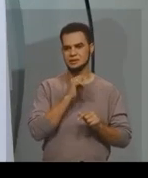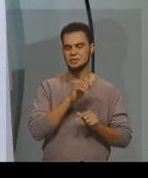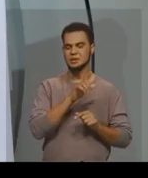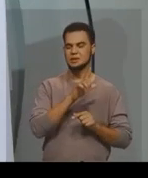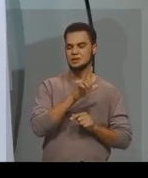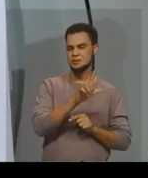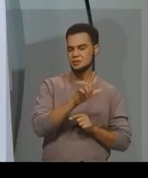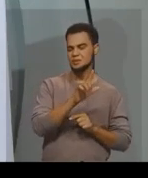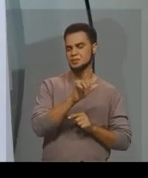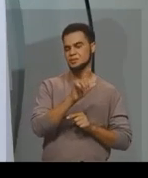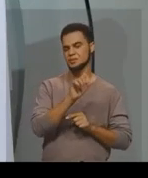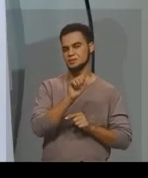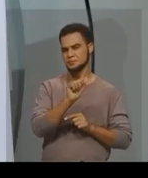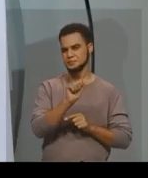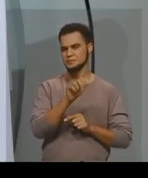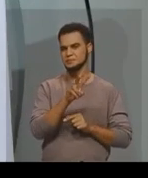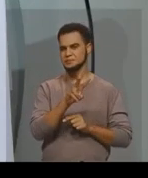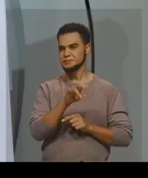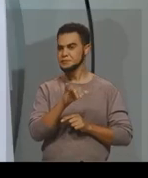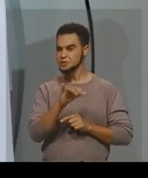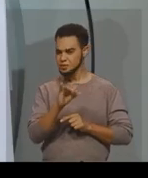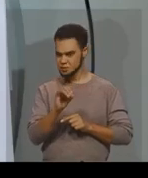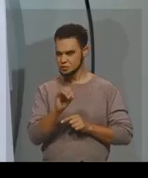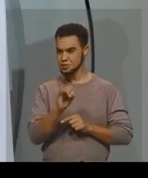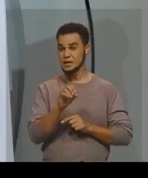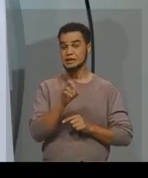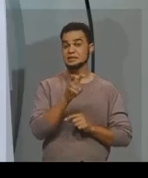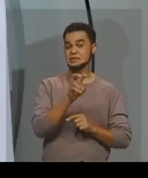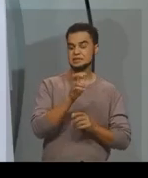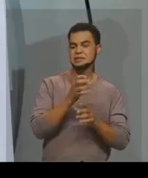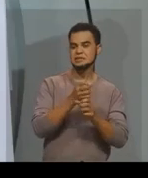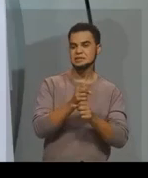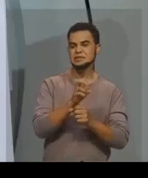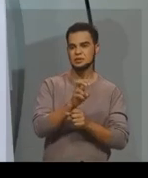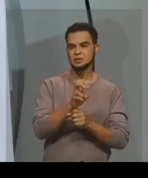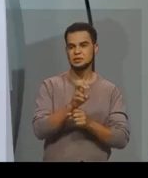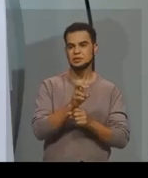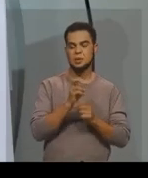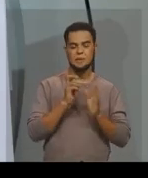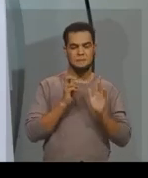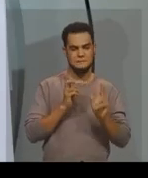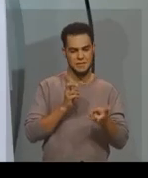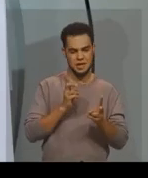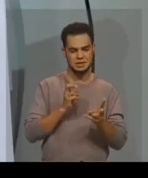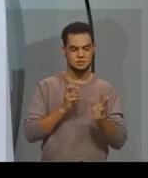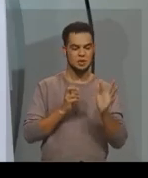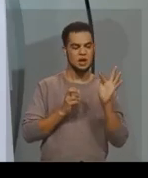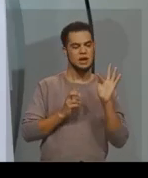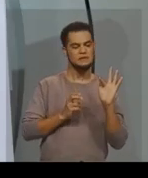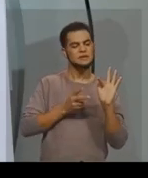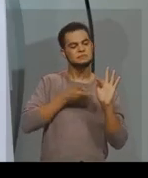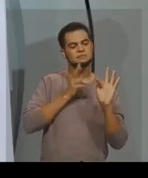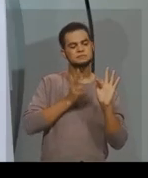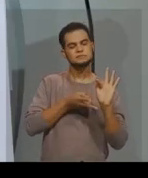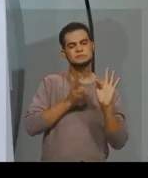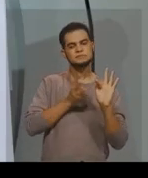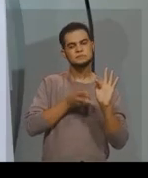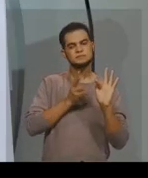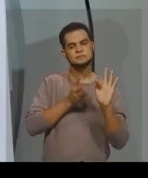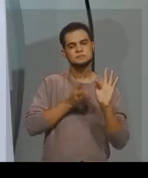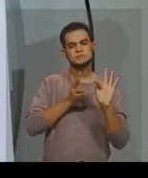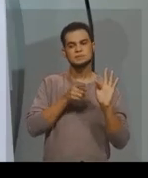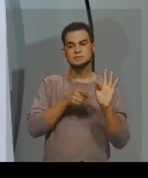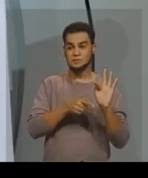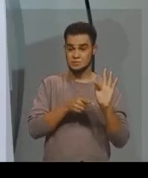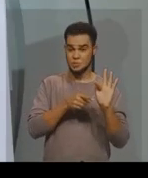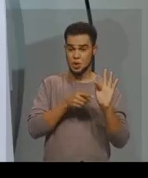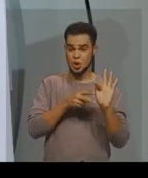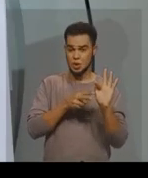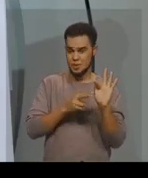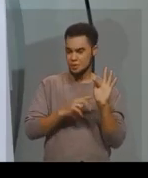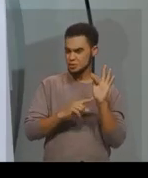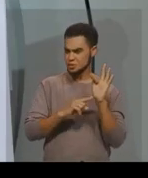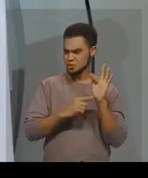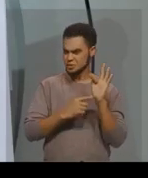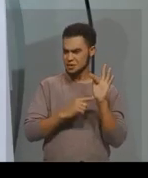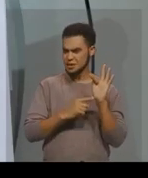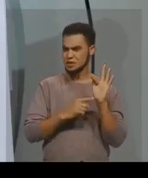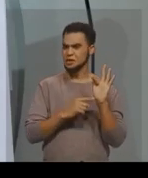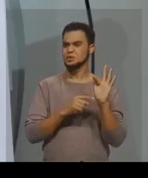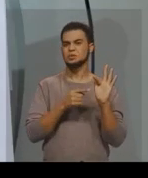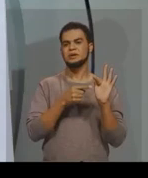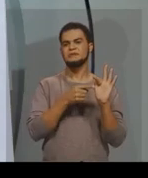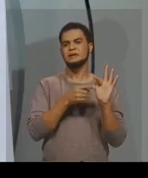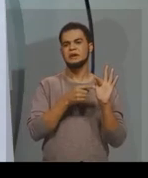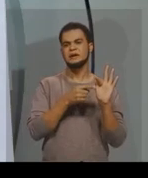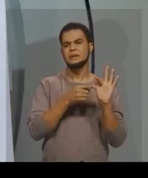1, 2, 3, 4, 5. Aí sim, conservo o F como primeiro, ele vai representar uma letra multiplicando, e fatorial